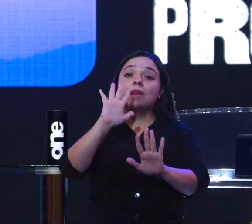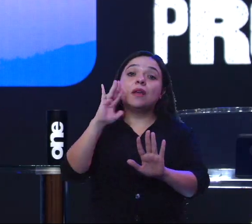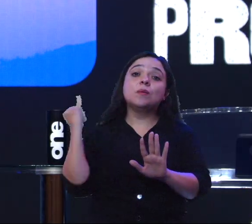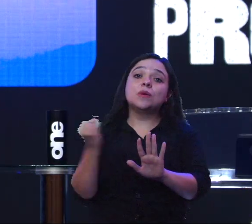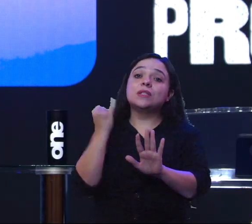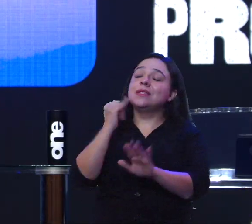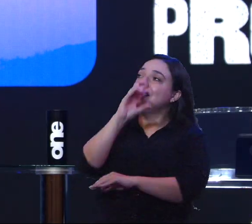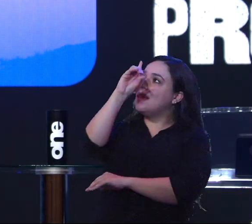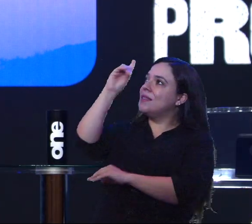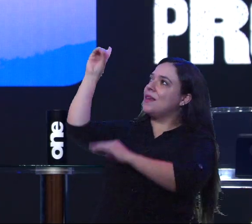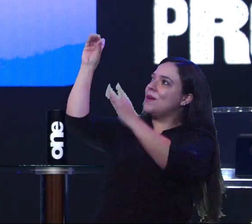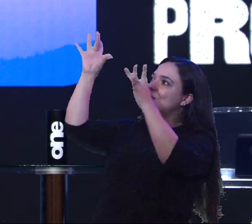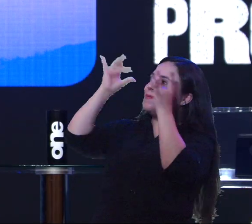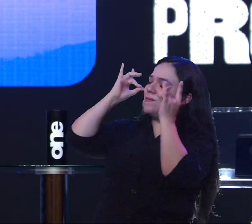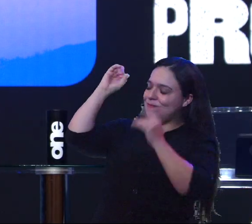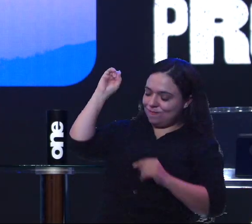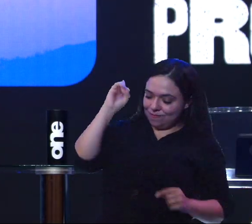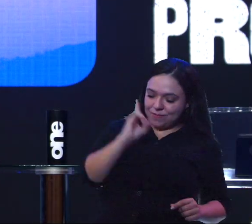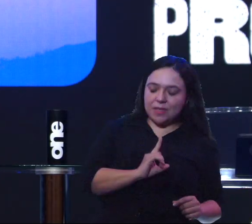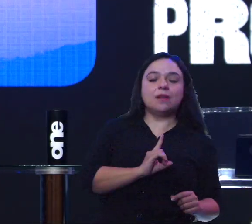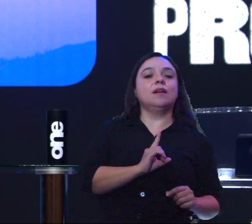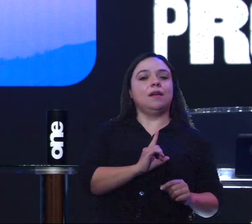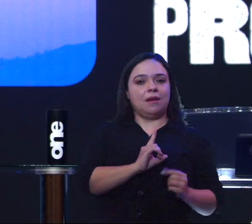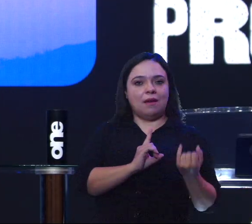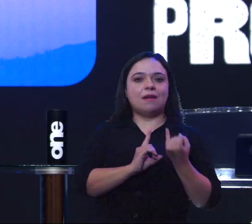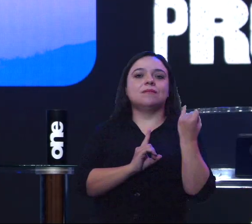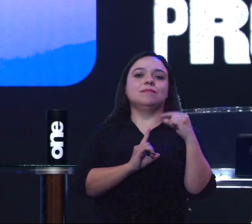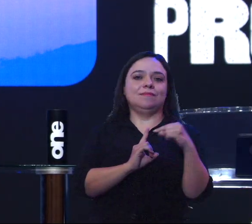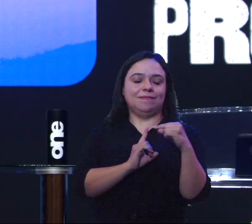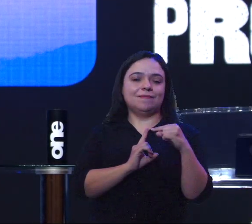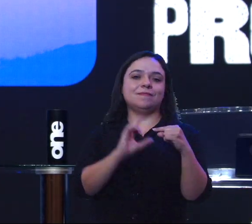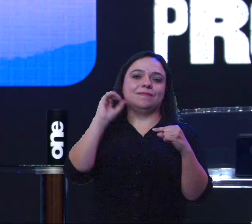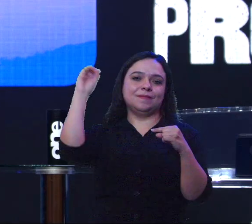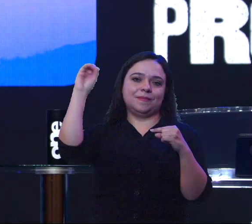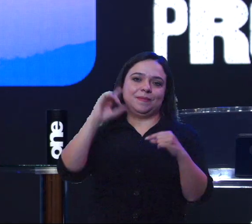importa a presença dele, aquilo que nós carregamos.